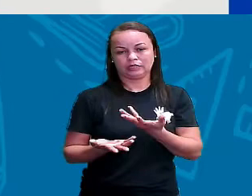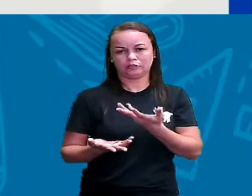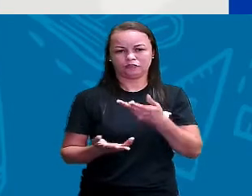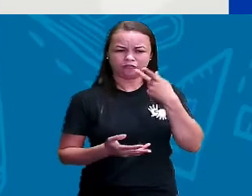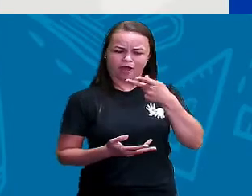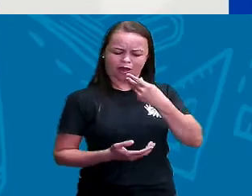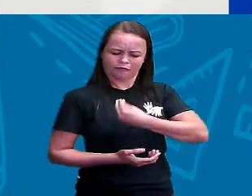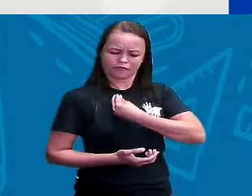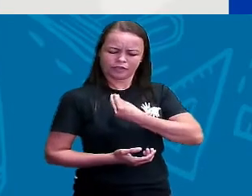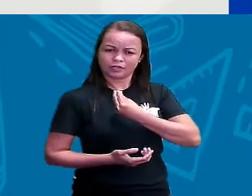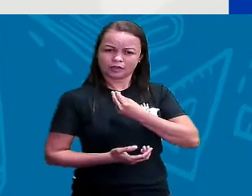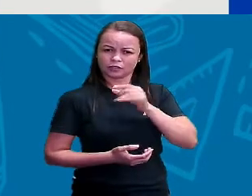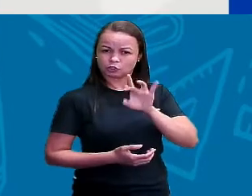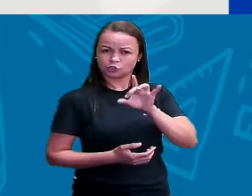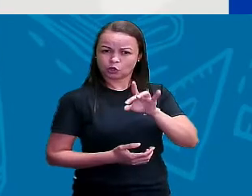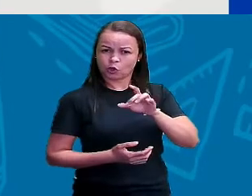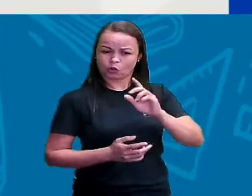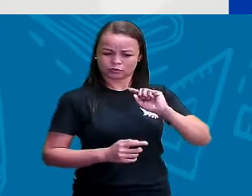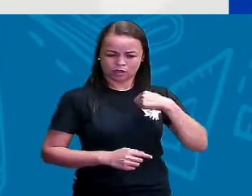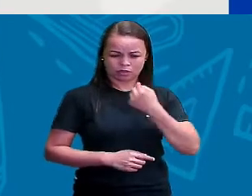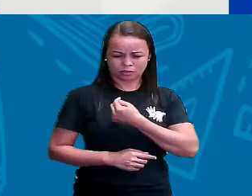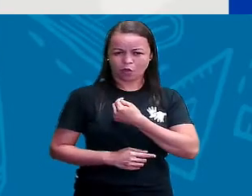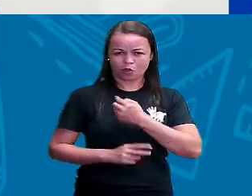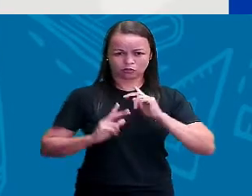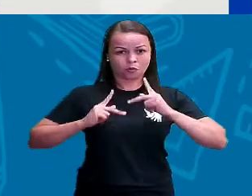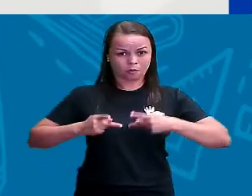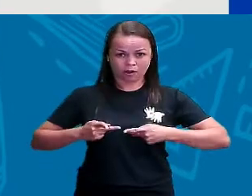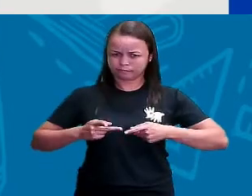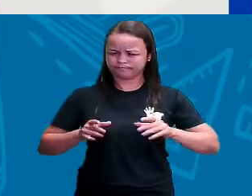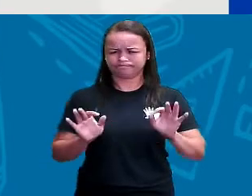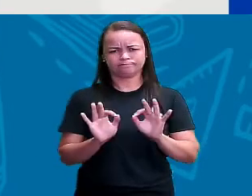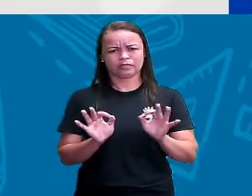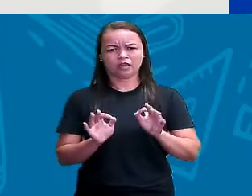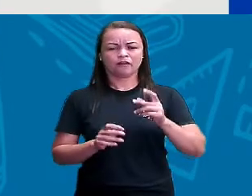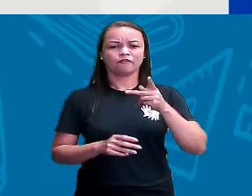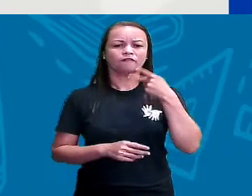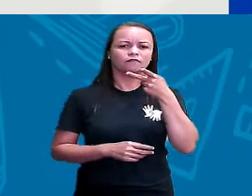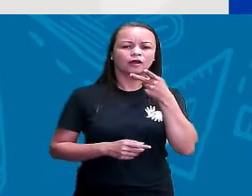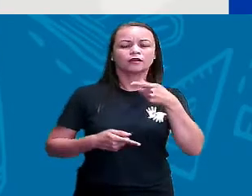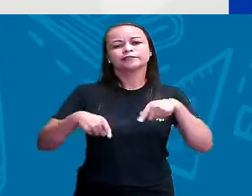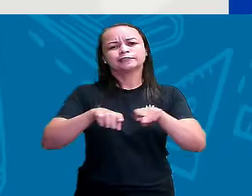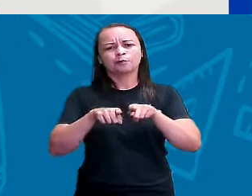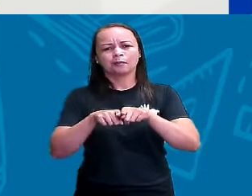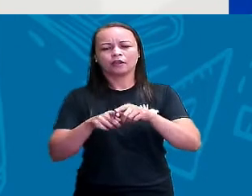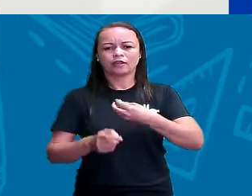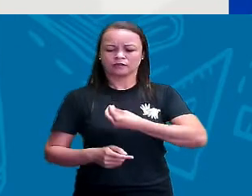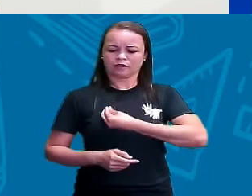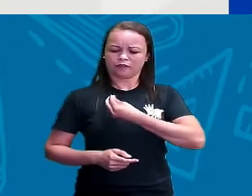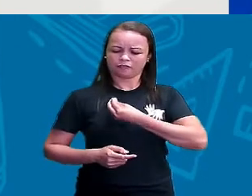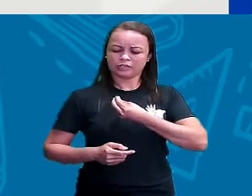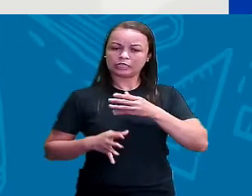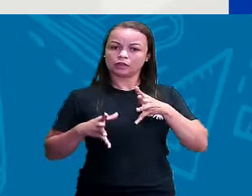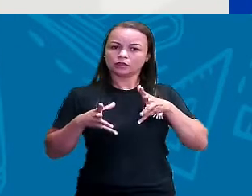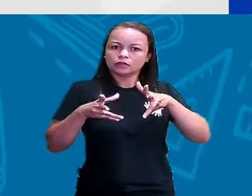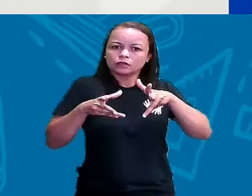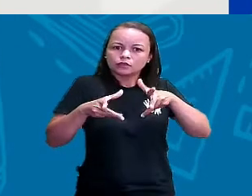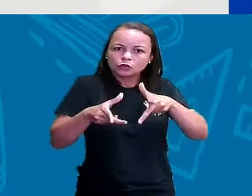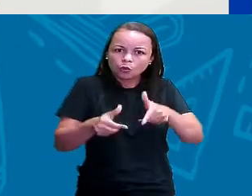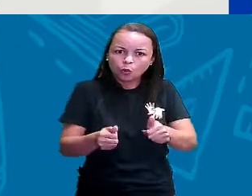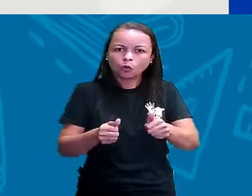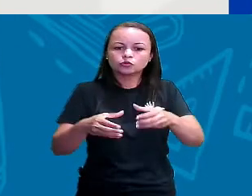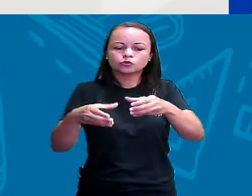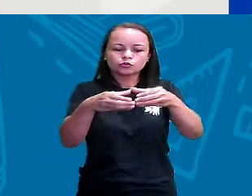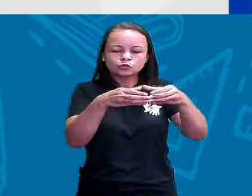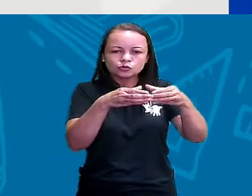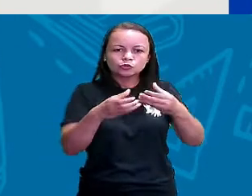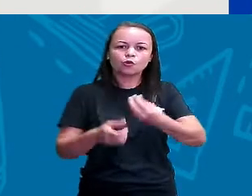falando apenas a vida de nós seres humanos. A gente está falando da vida de todos os seres